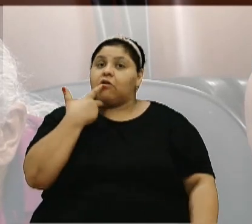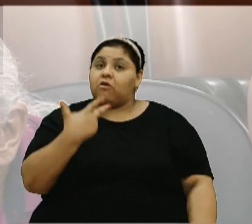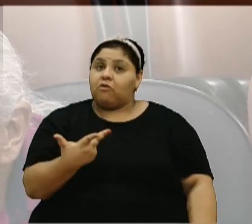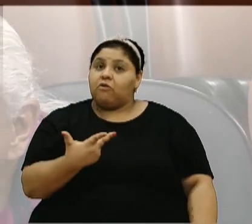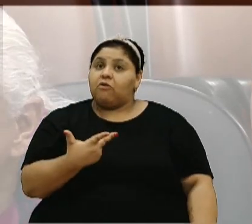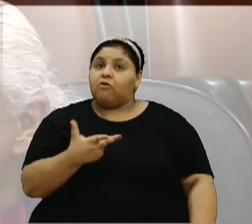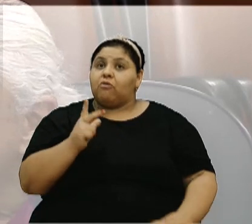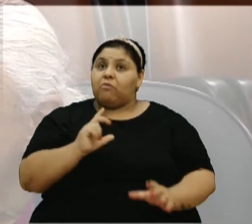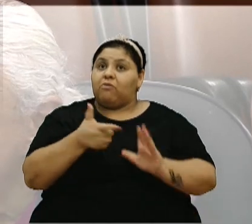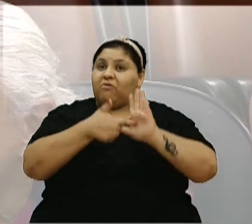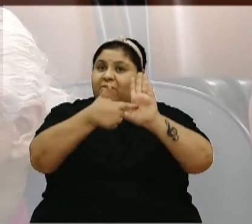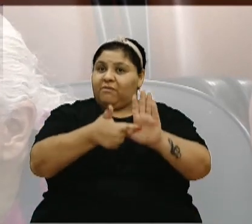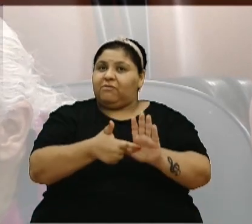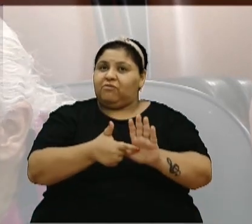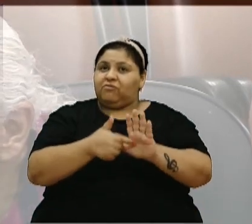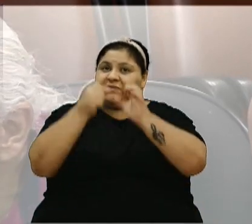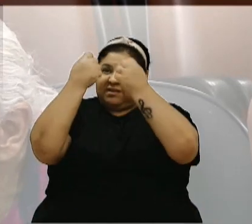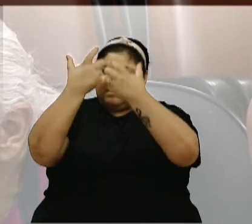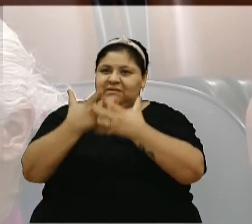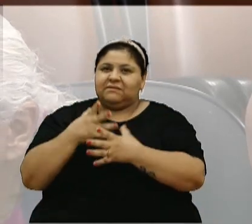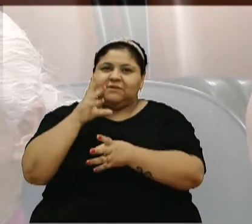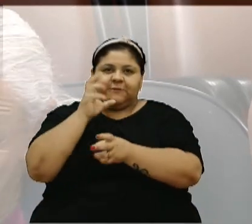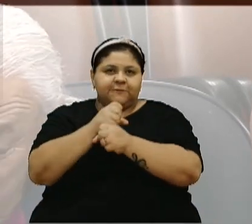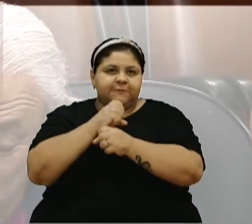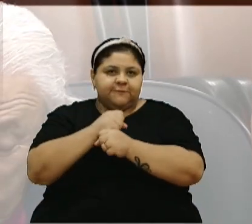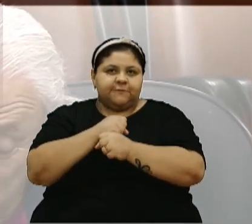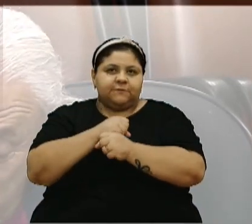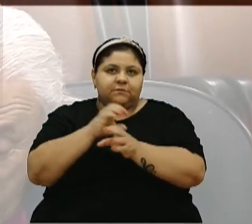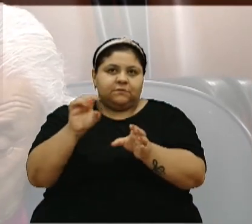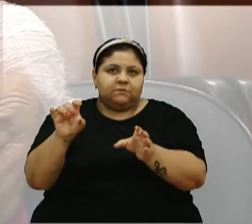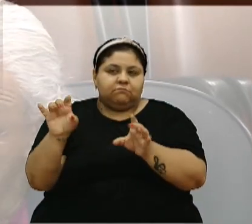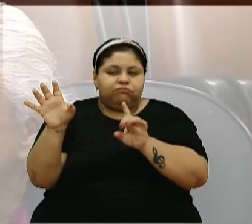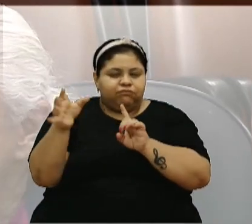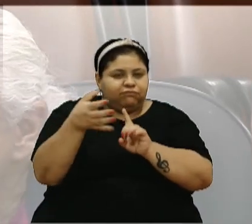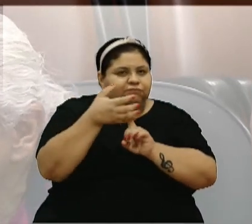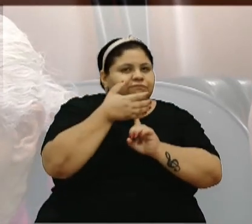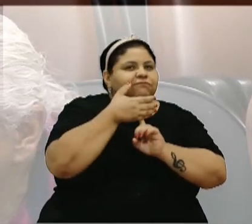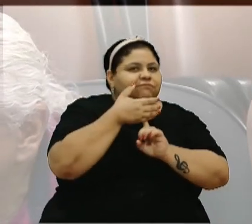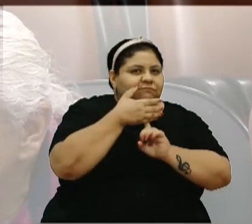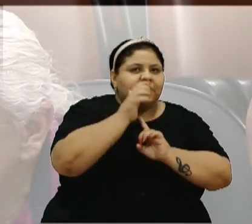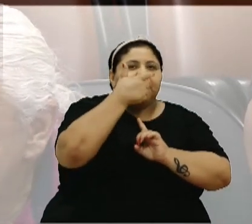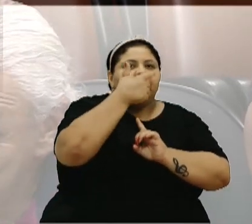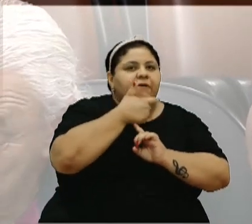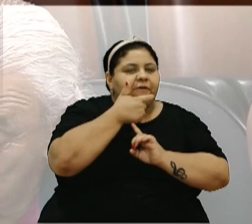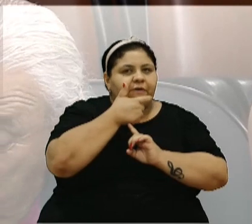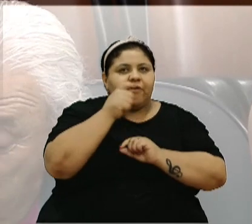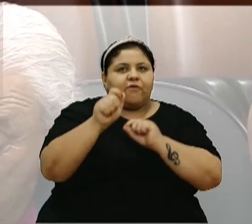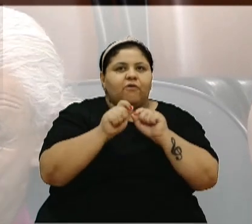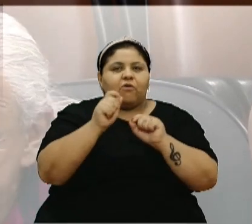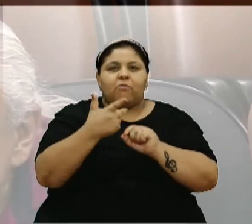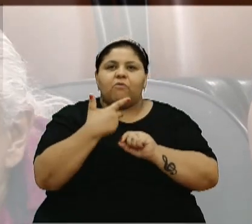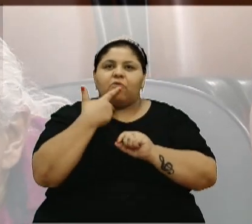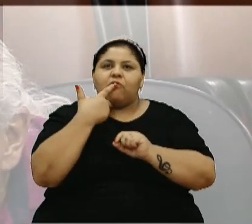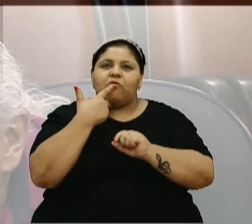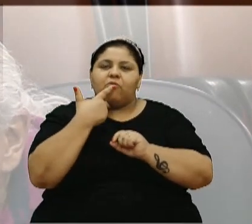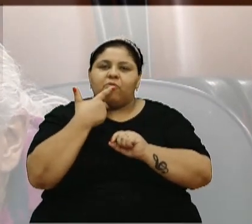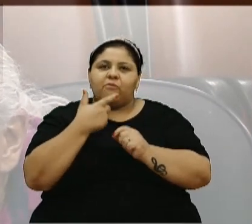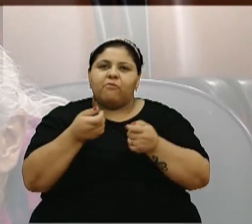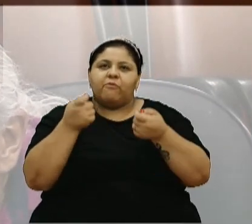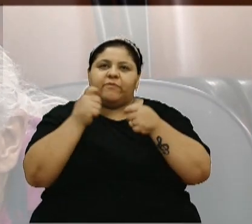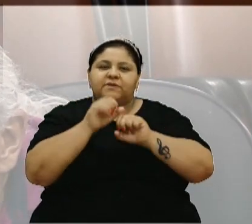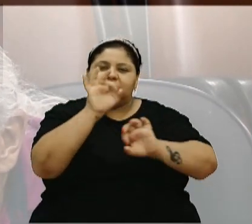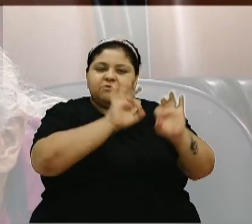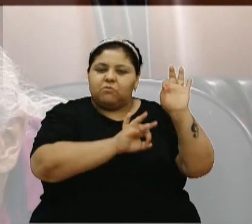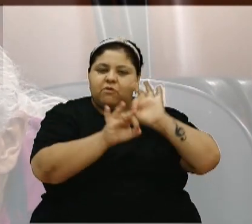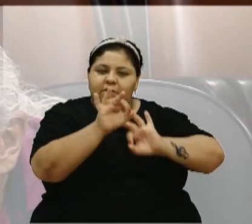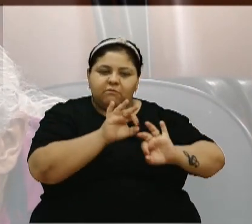de contas da última festa da uva que foi maquiada, que ali sim deveria de fazer, como diz o Caçada, ali uma lava-jato nas planilhas